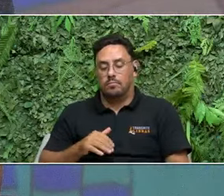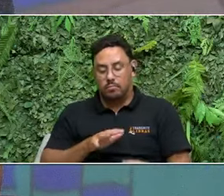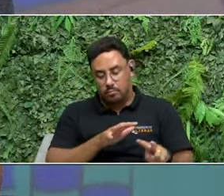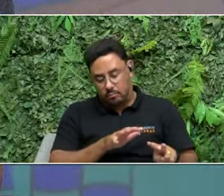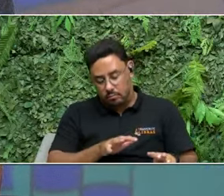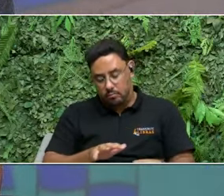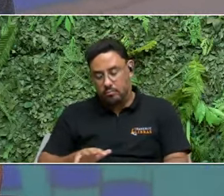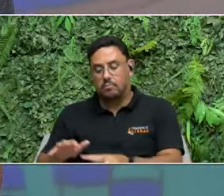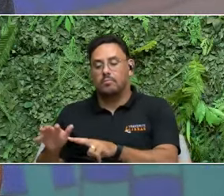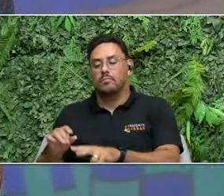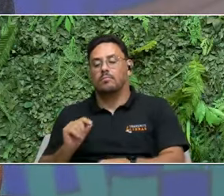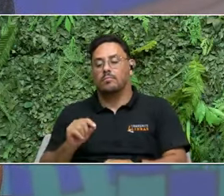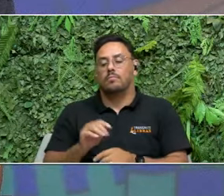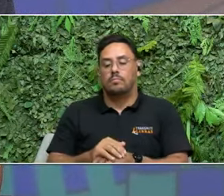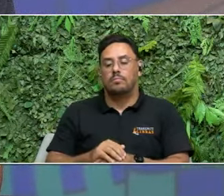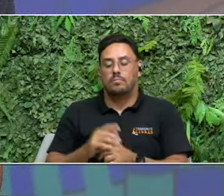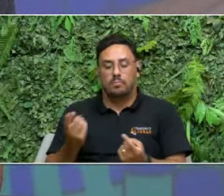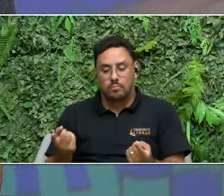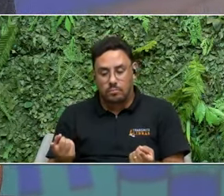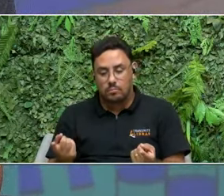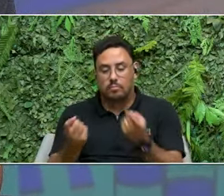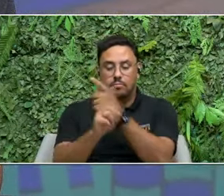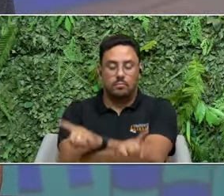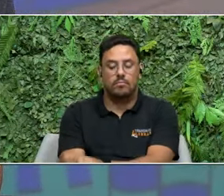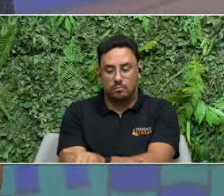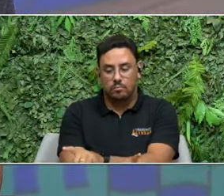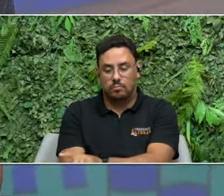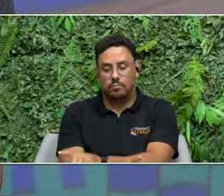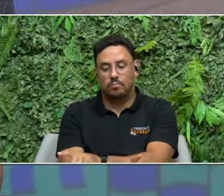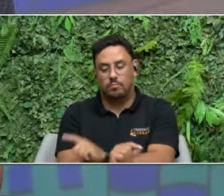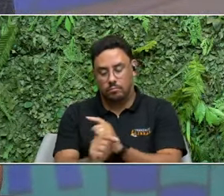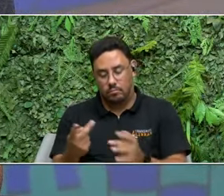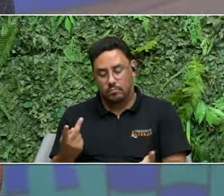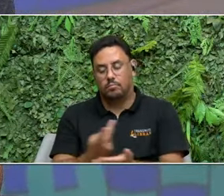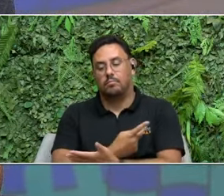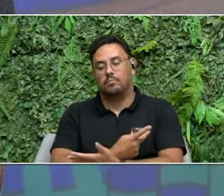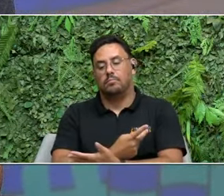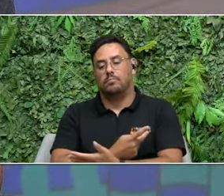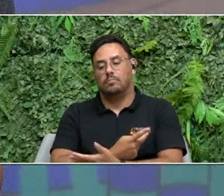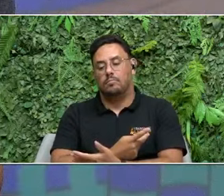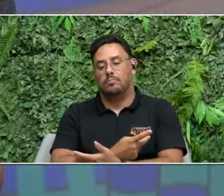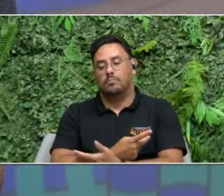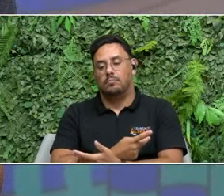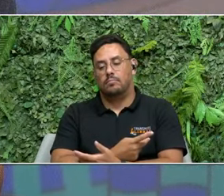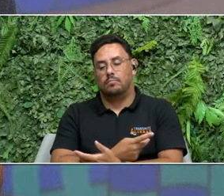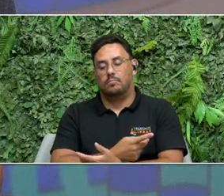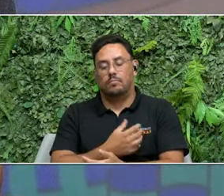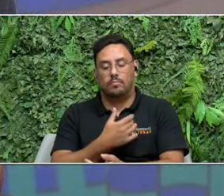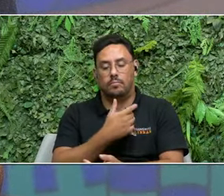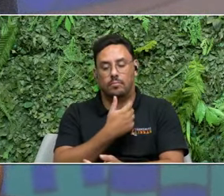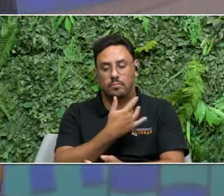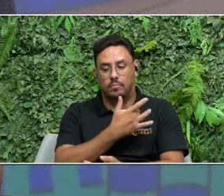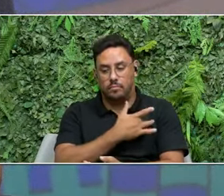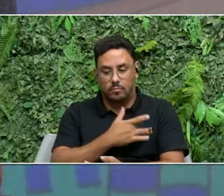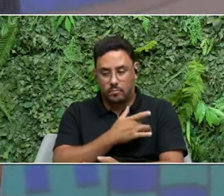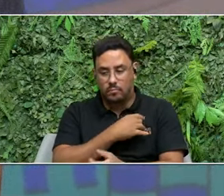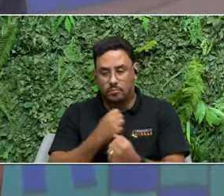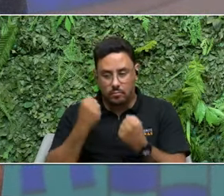semana para inverter esta situação de o Cruzeiro ter saído fortalecido